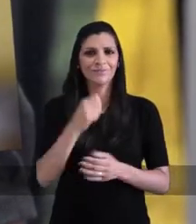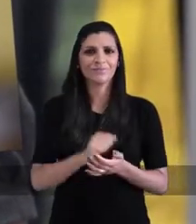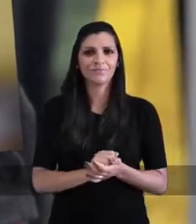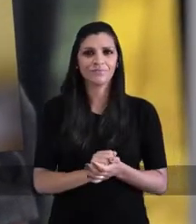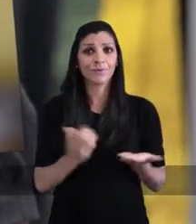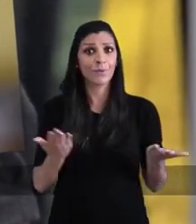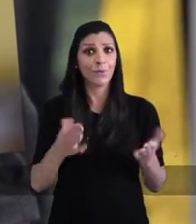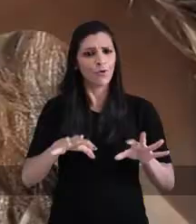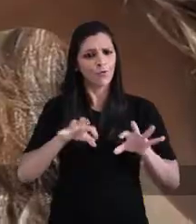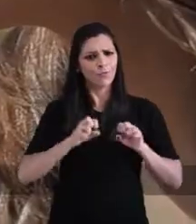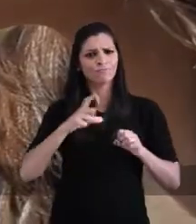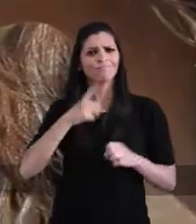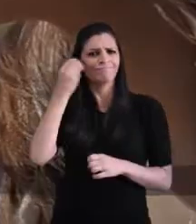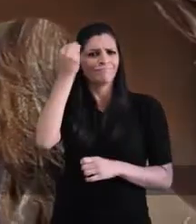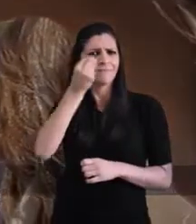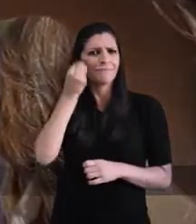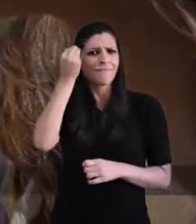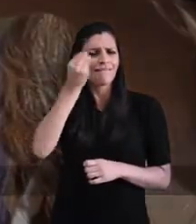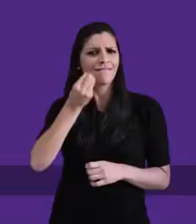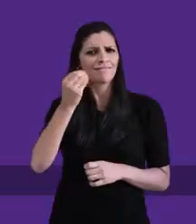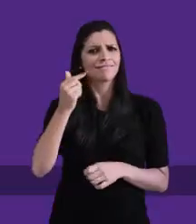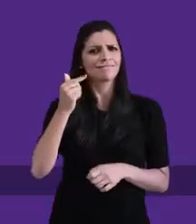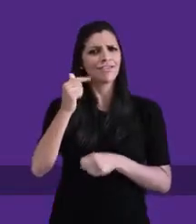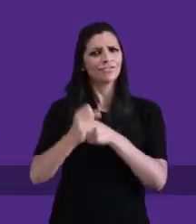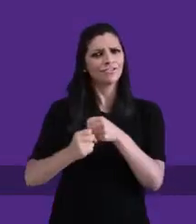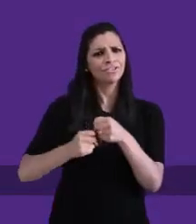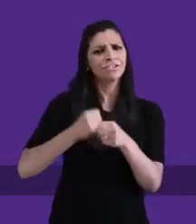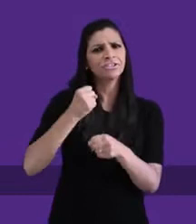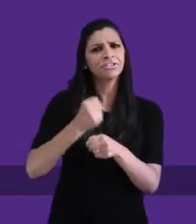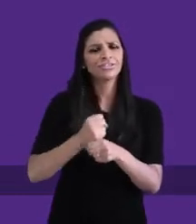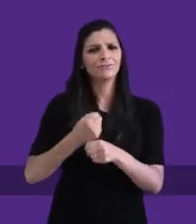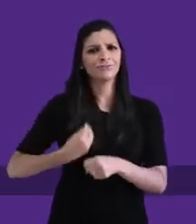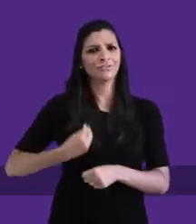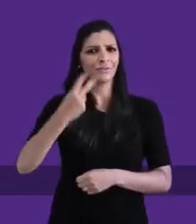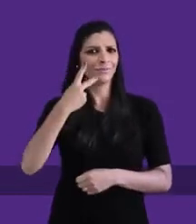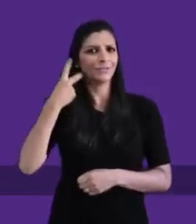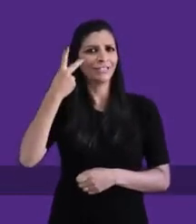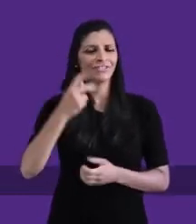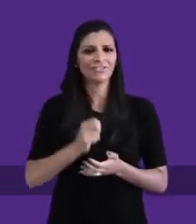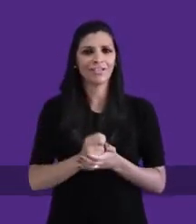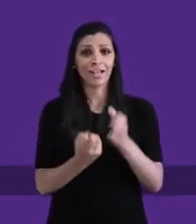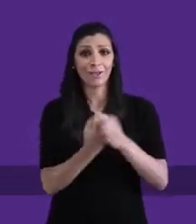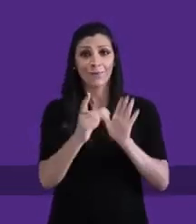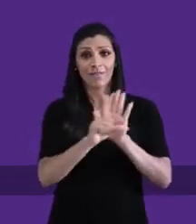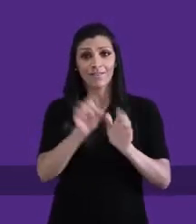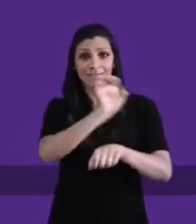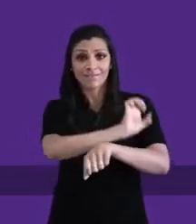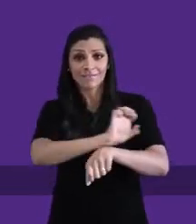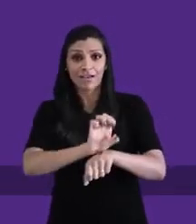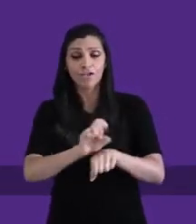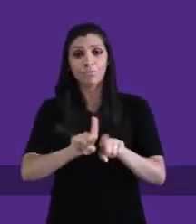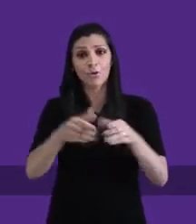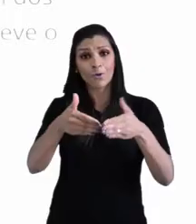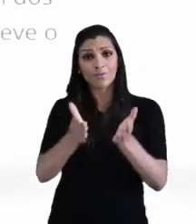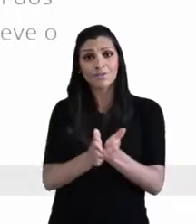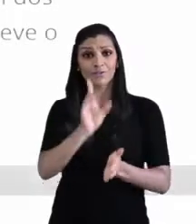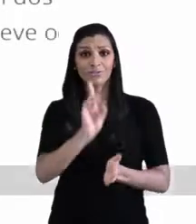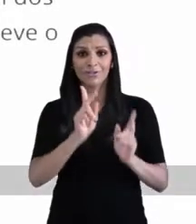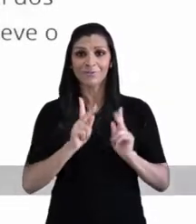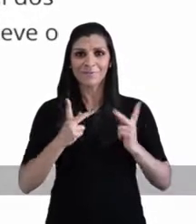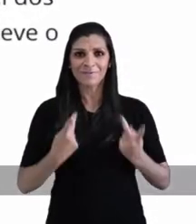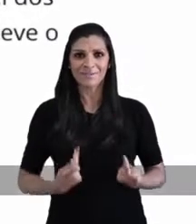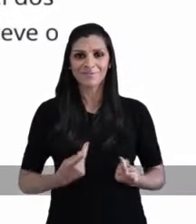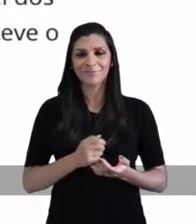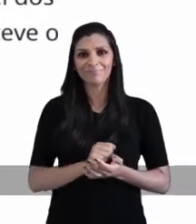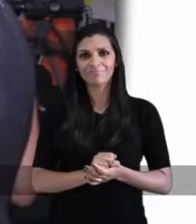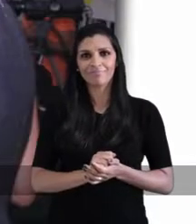foi a deputada federal mais votada no Rio Grande do Sul. Hoje carrego comigo a experiência de 7 anos de vida parlamentar. Fez